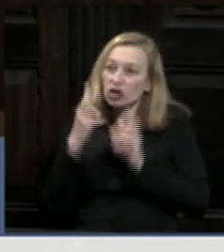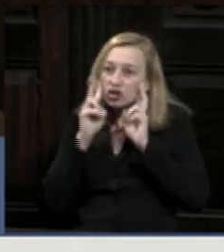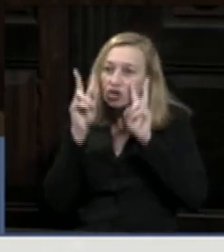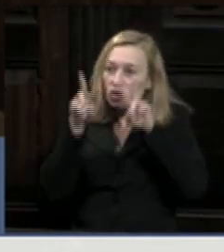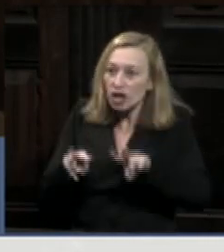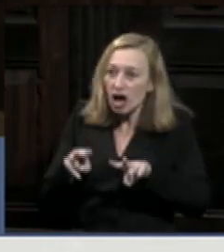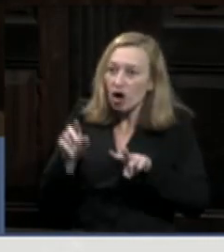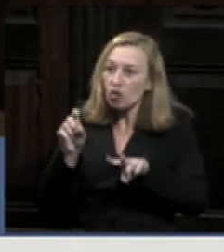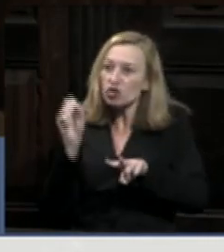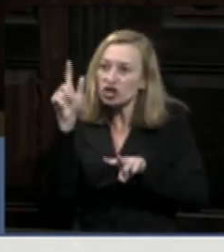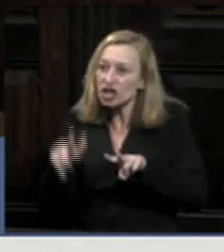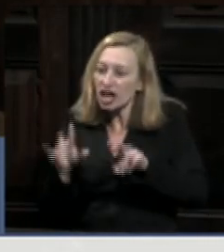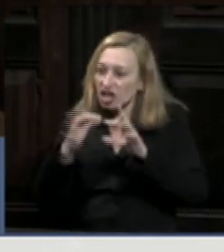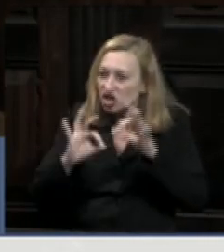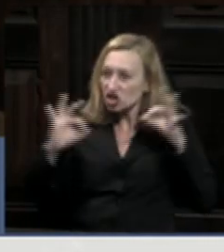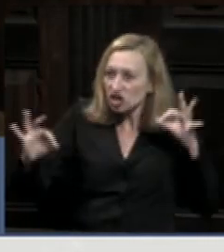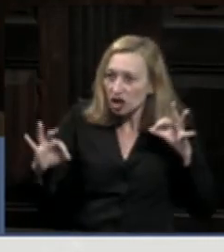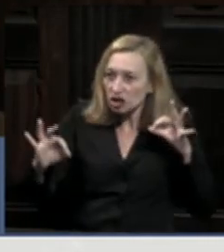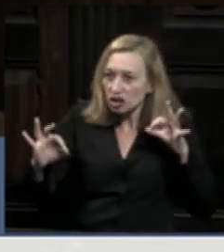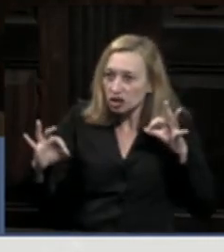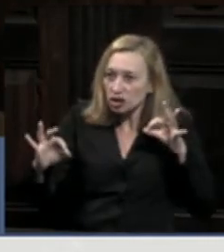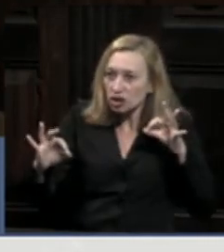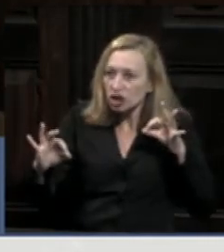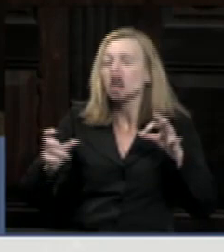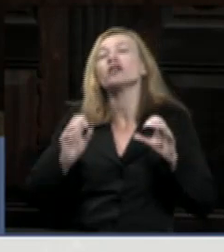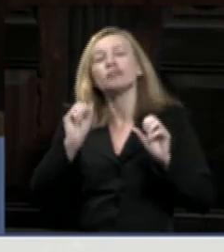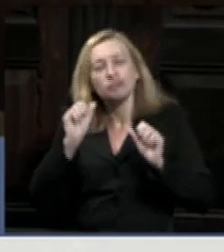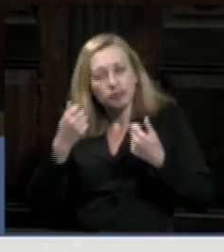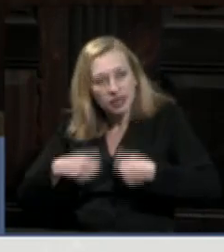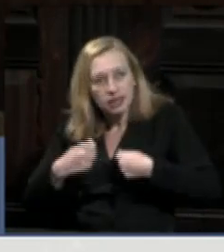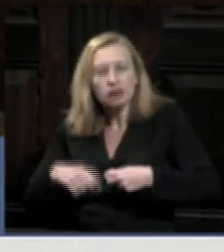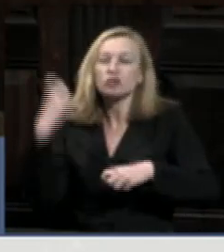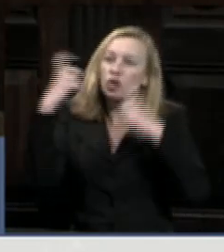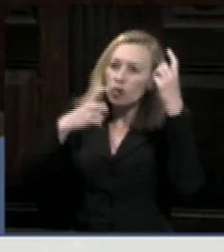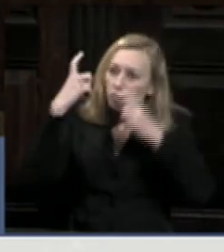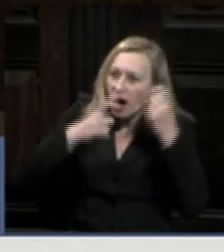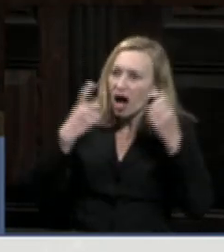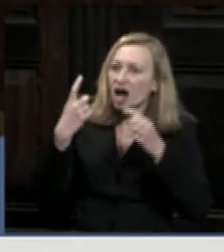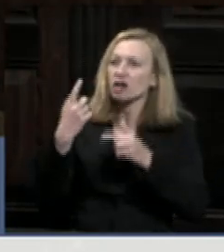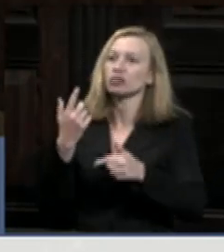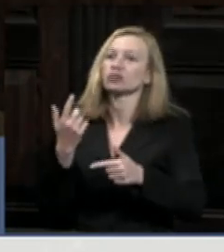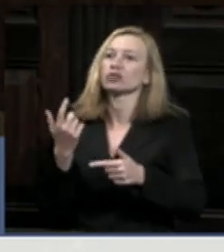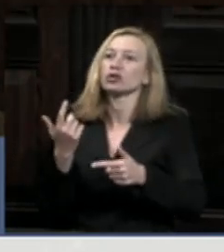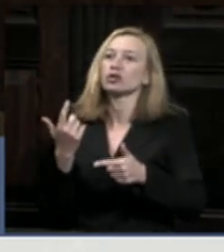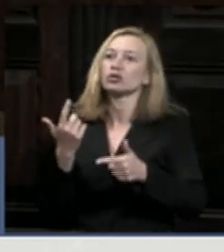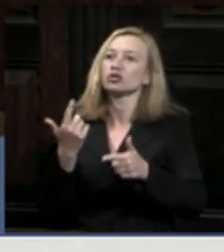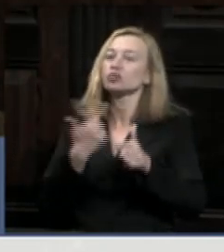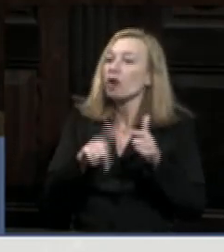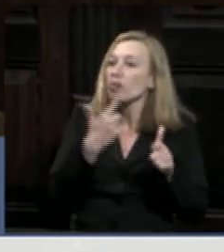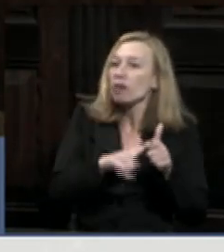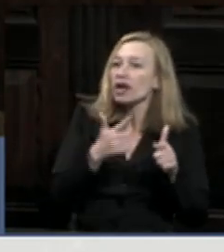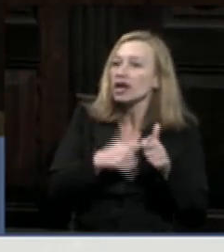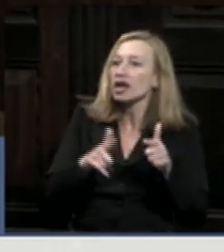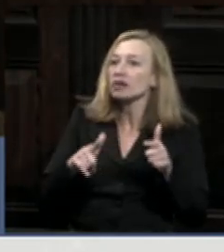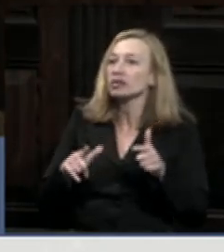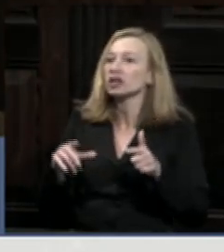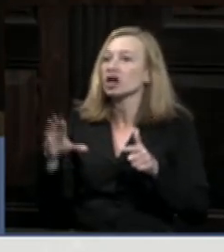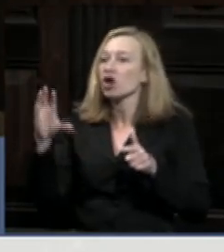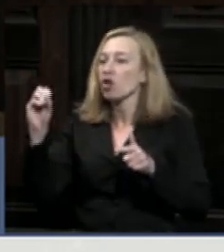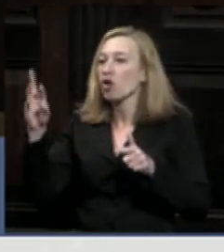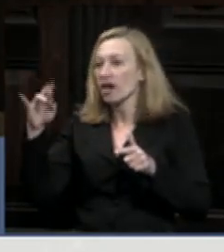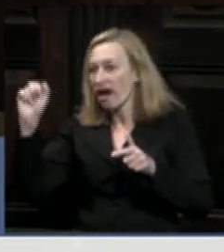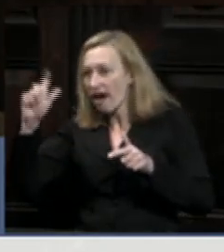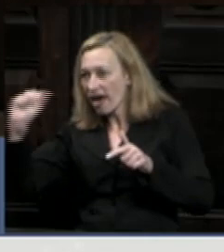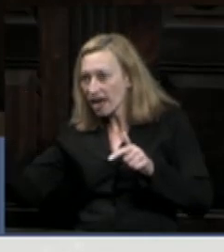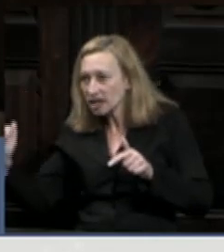distante é óbvio que a gente tem que se preocupar com os problemas do oriente médio com a questão da coreia do norte